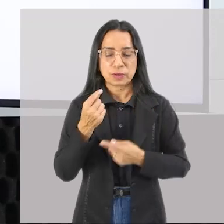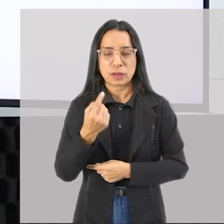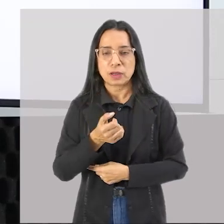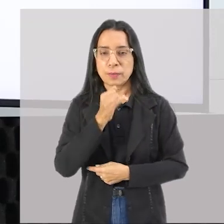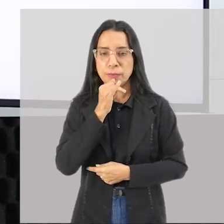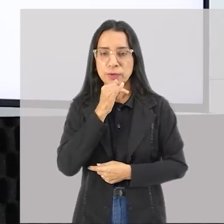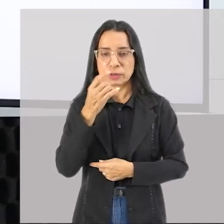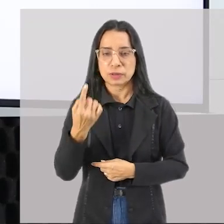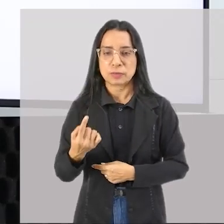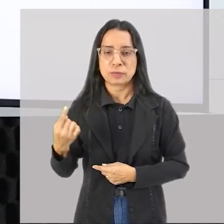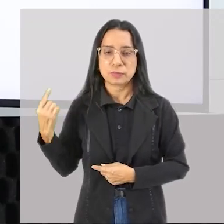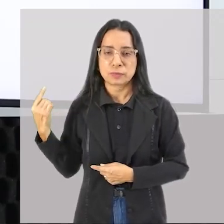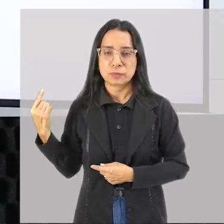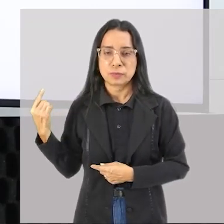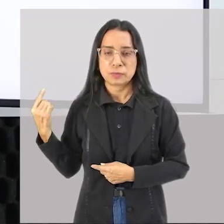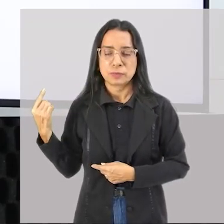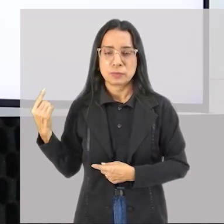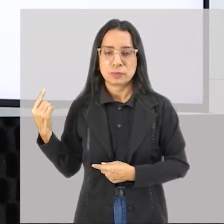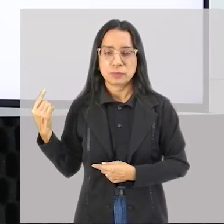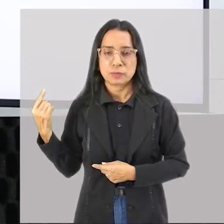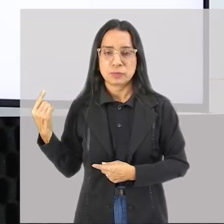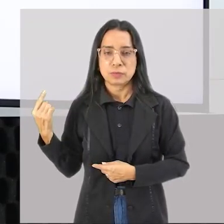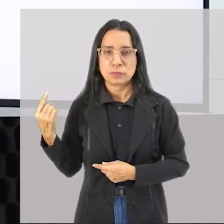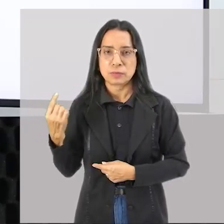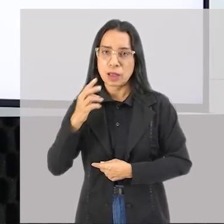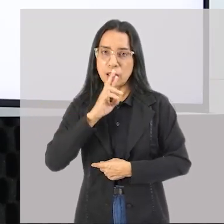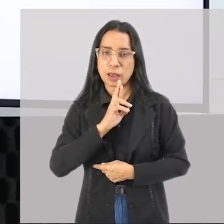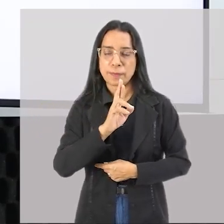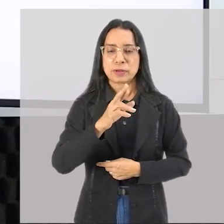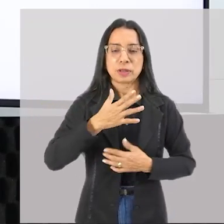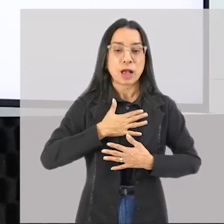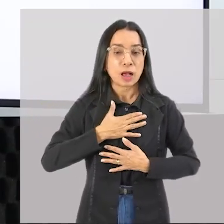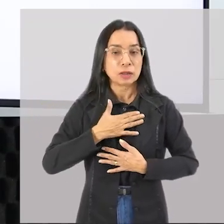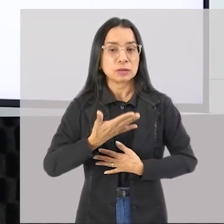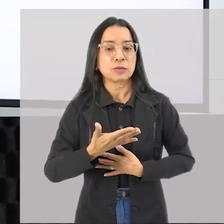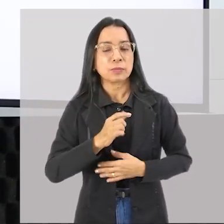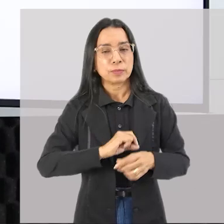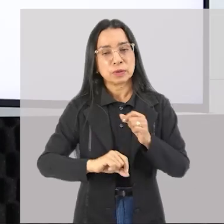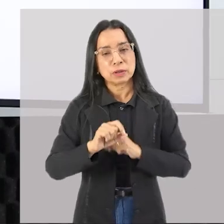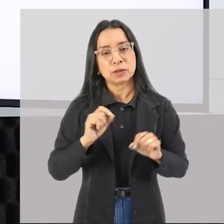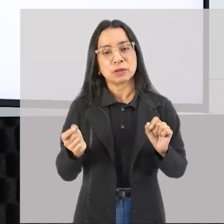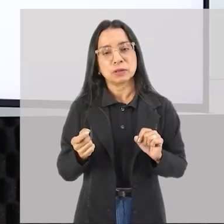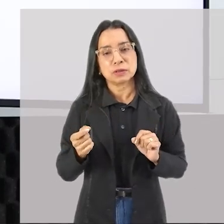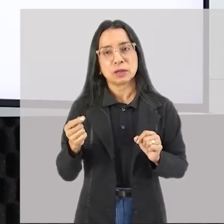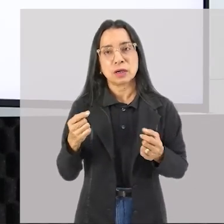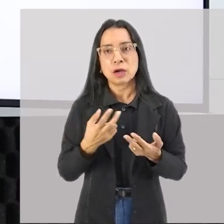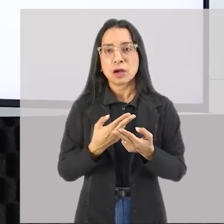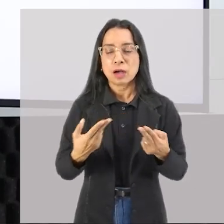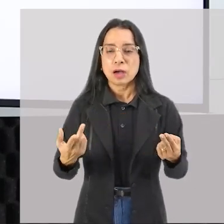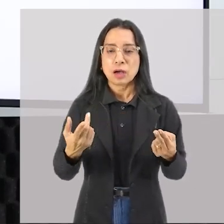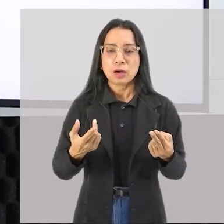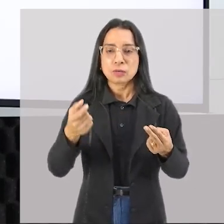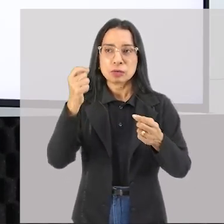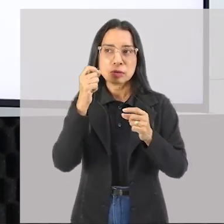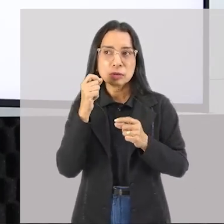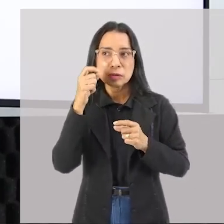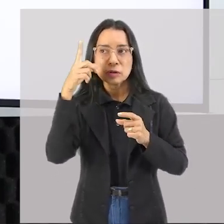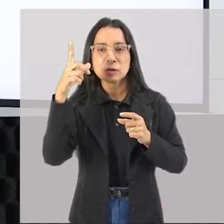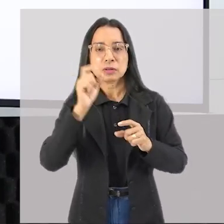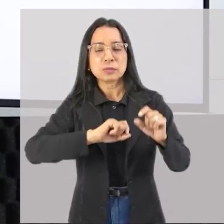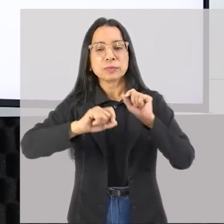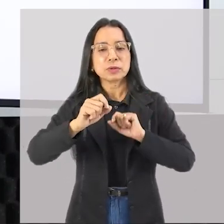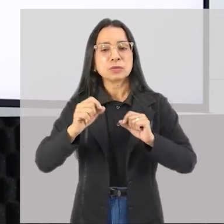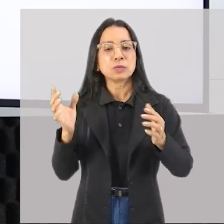really? Oh my God! É para representar a surpresa, para representar algo que te despertou, que você